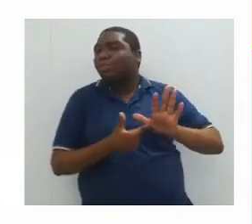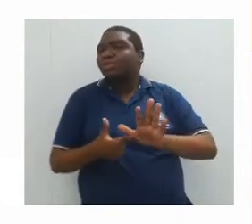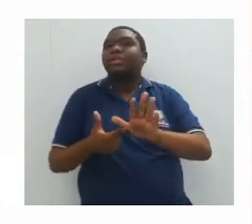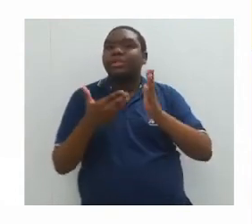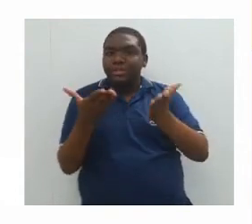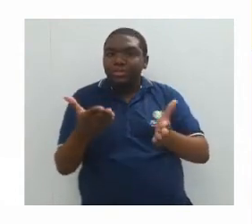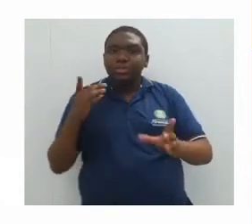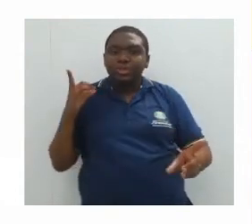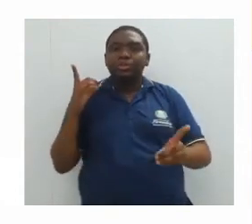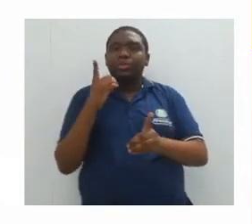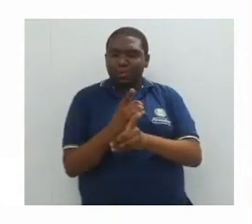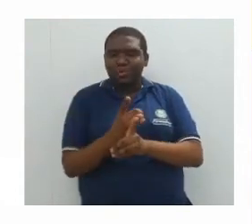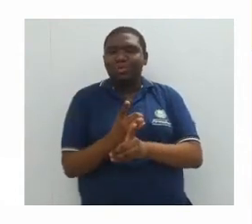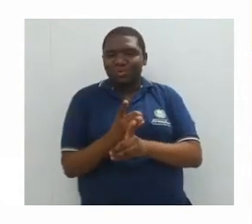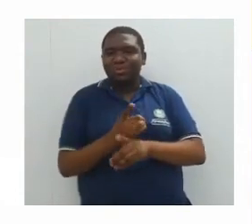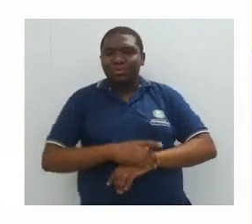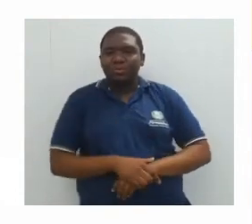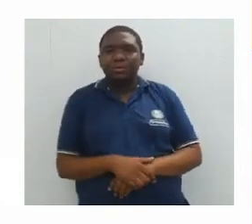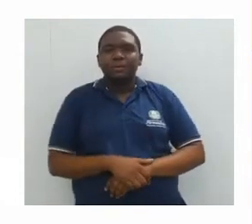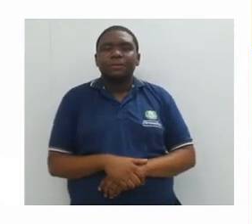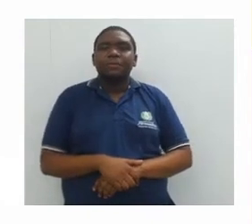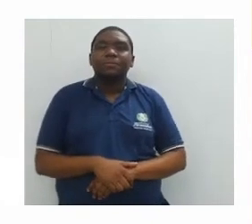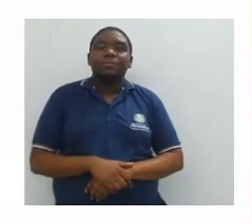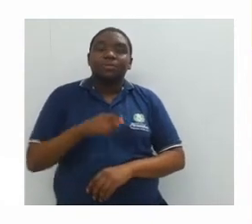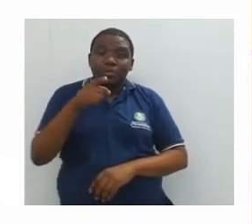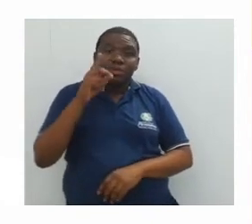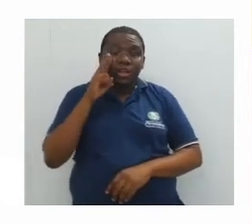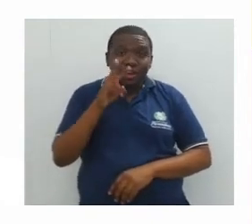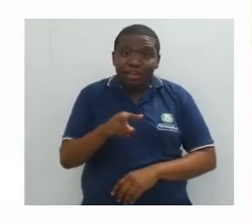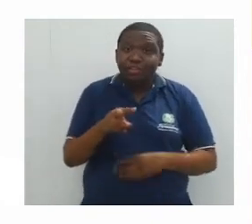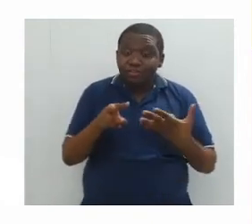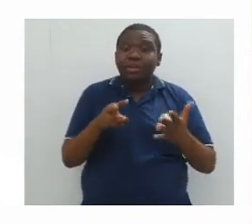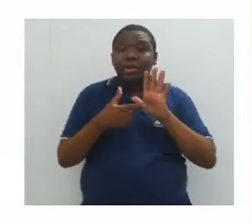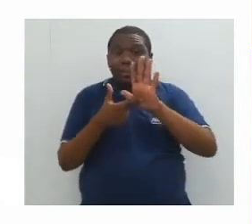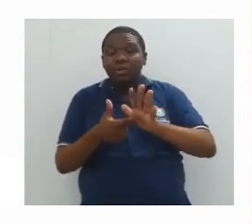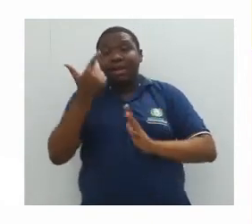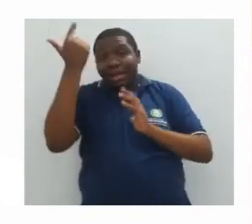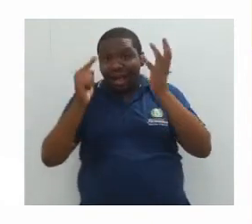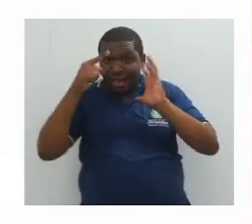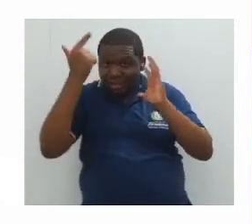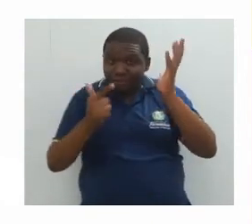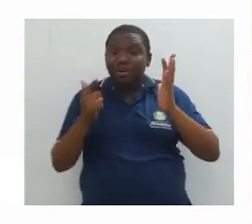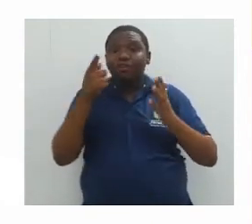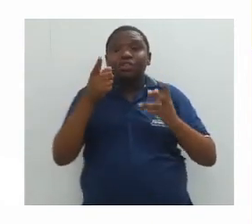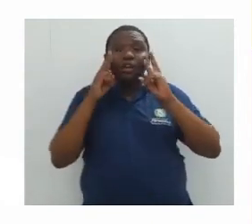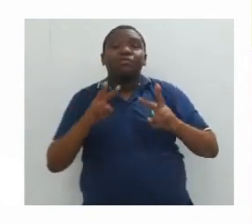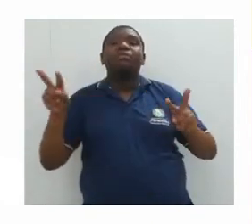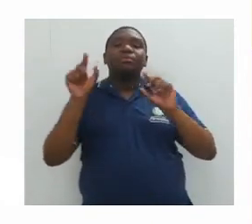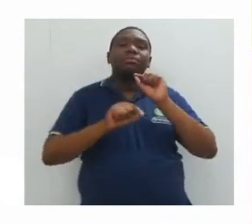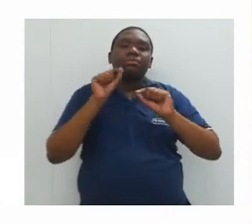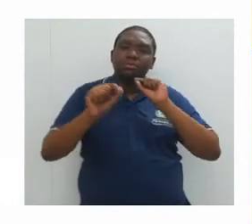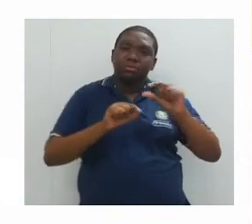esse encontro. Se você observar as apresentações durante o carnaval, você vai ver justamente o quê? Que